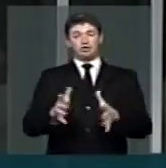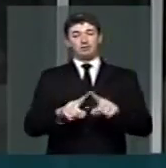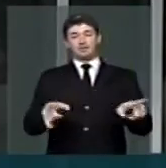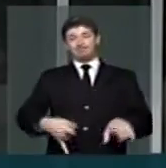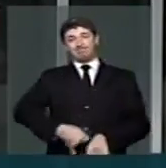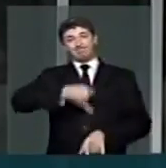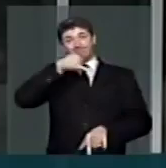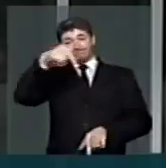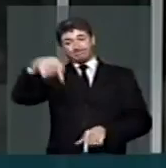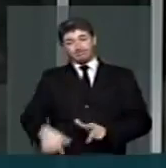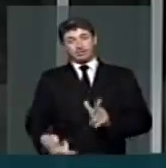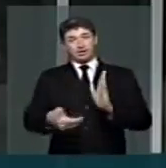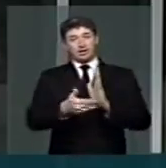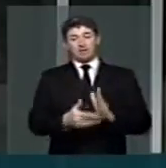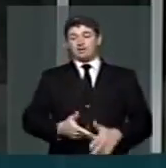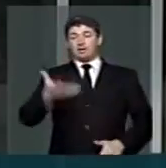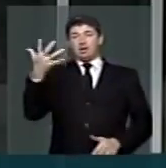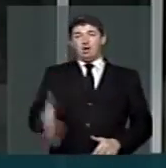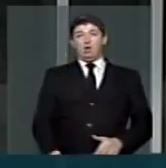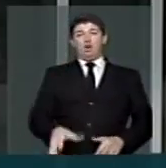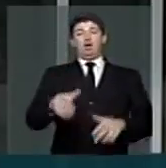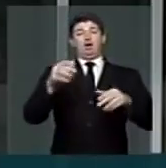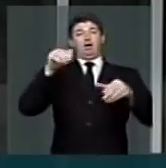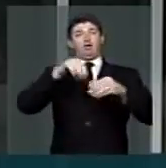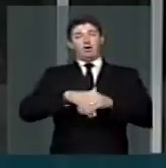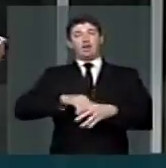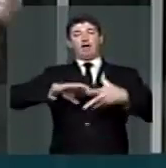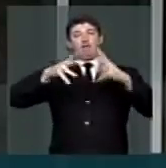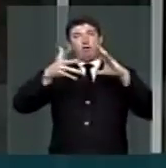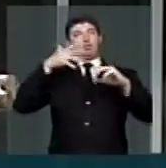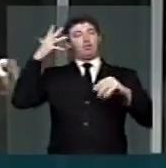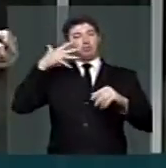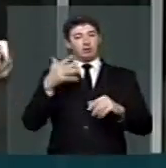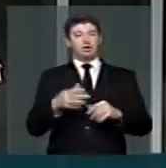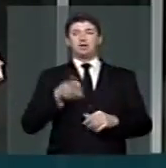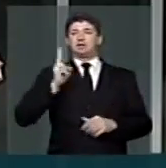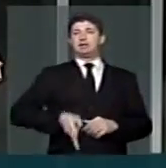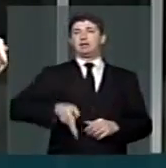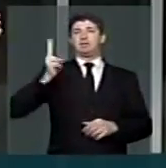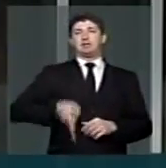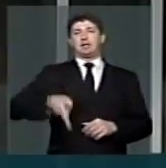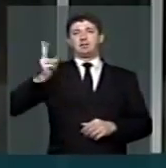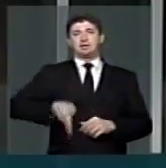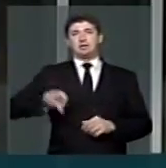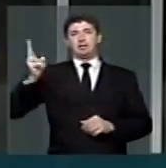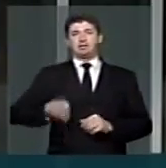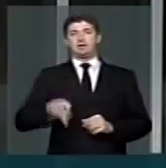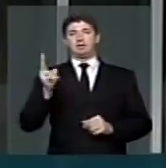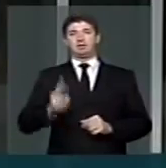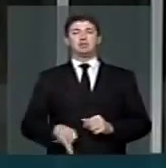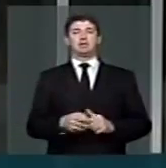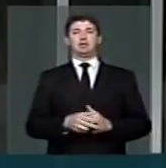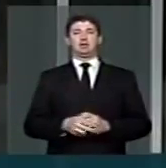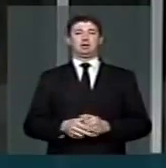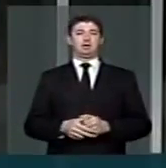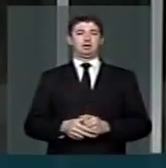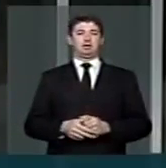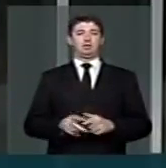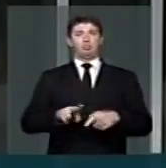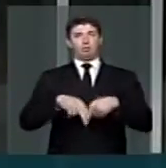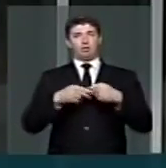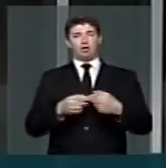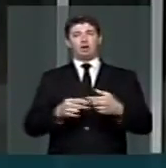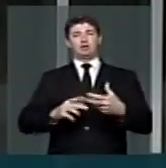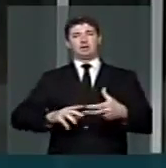Infelizmente, esta casa se negou a votar a reforma política em todas as vezes em que ela foi pautada nas questões